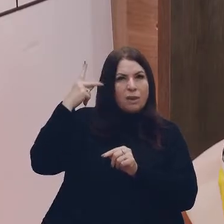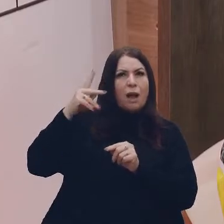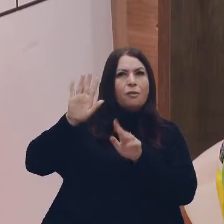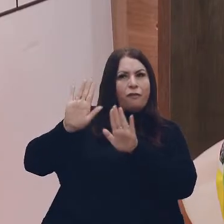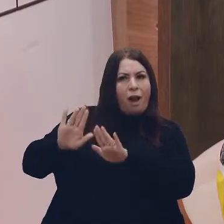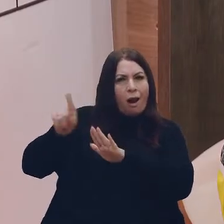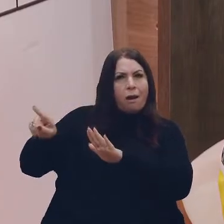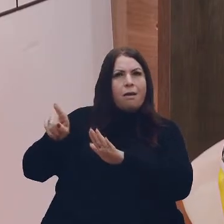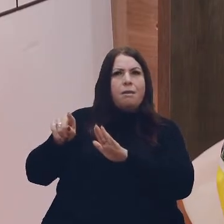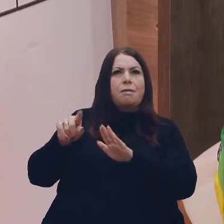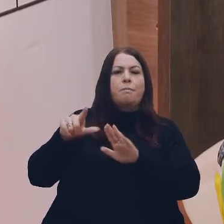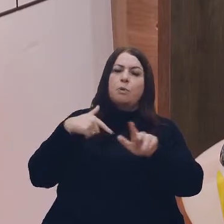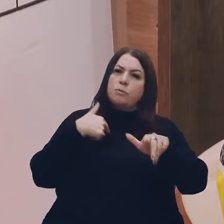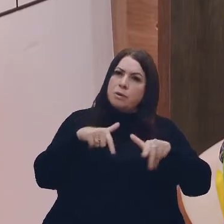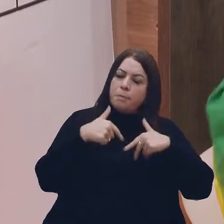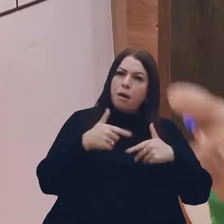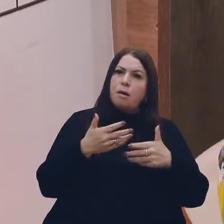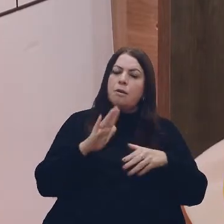trabalho mais